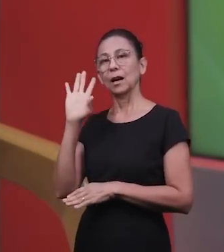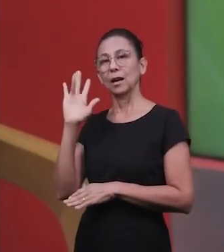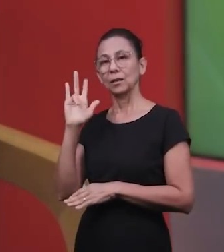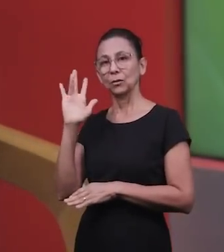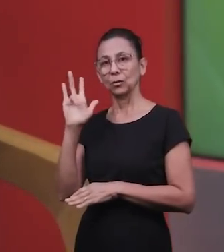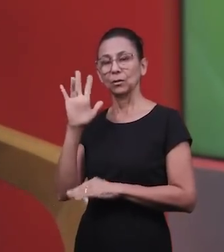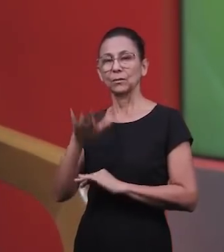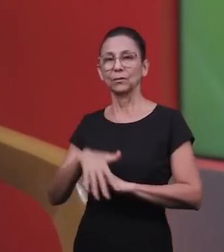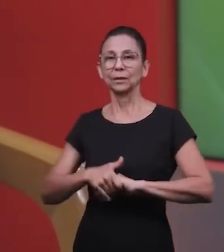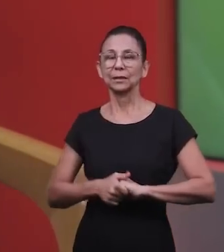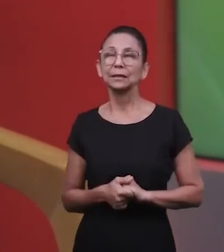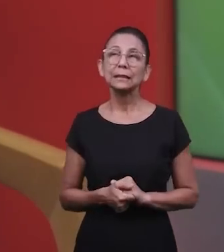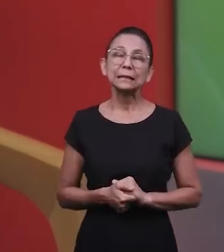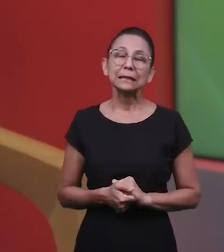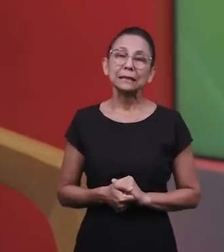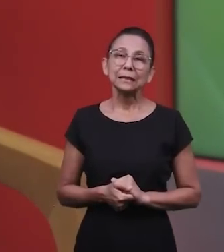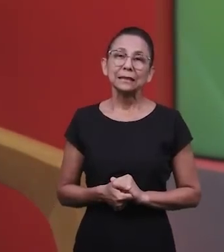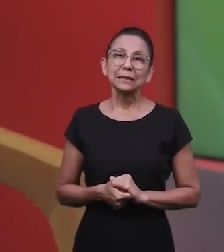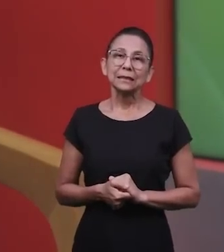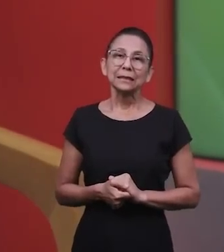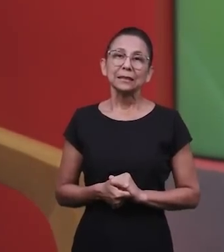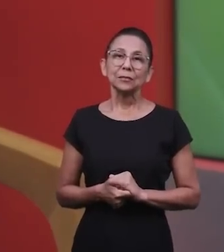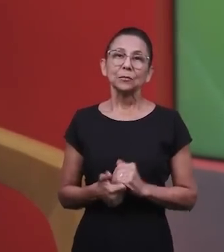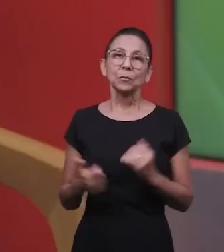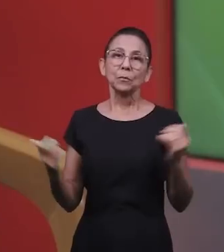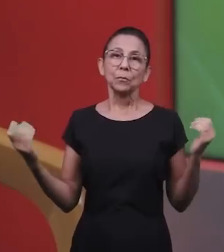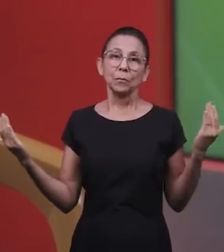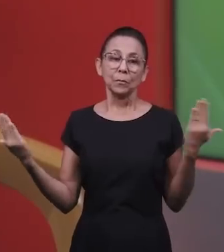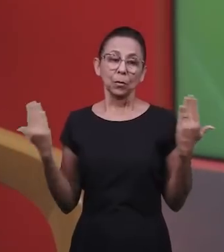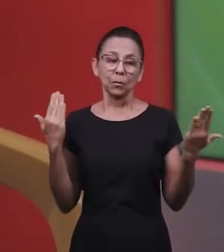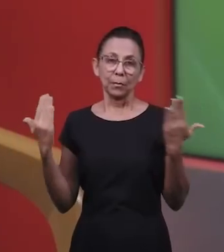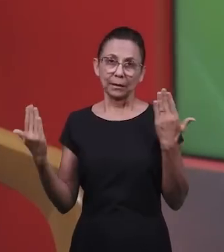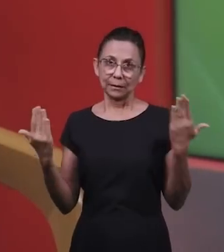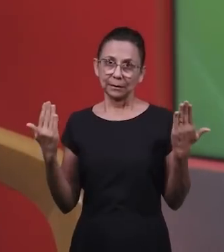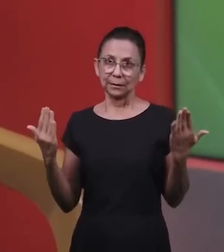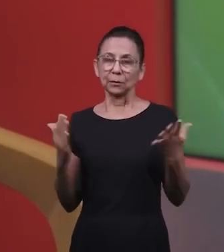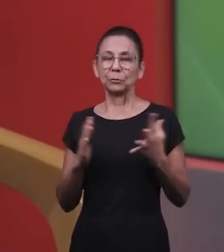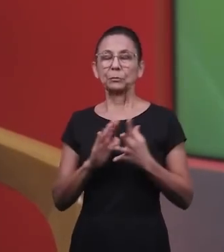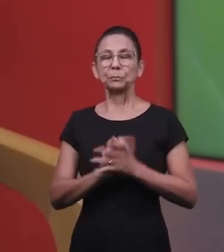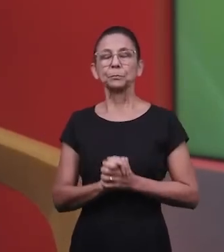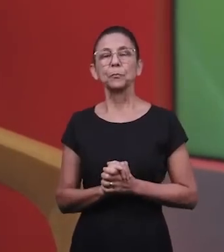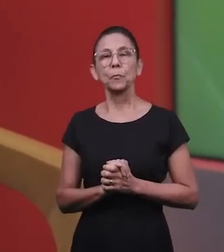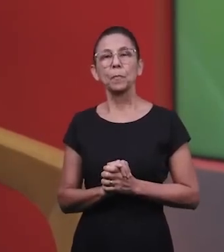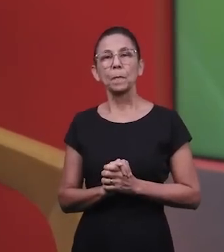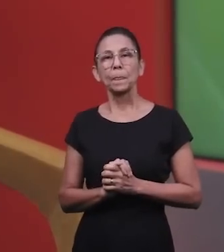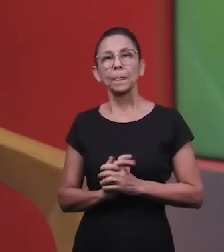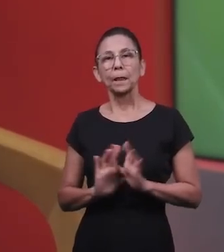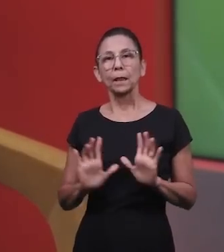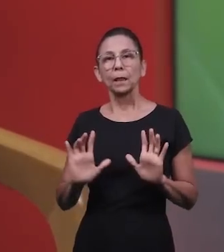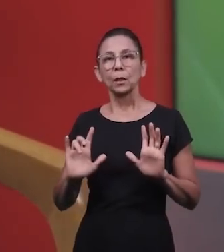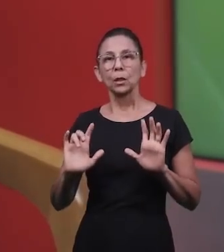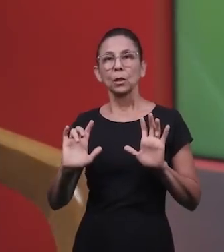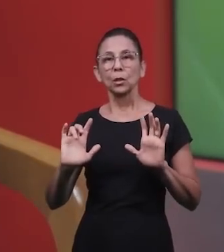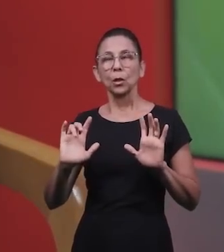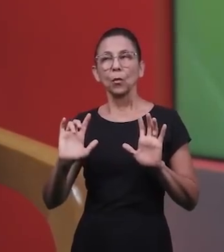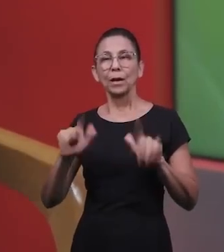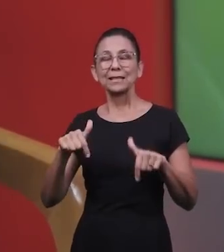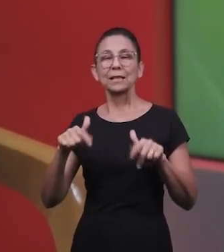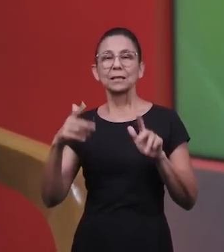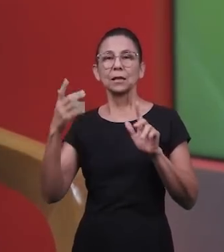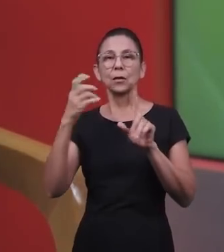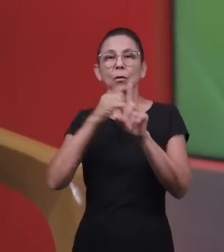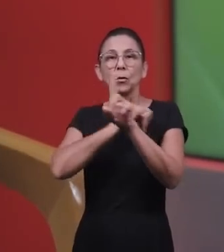amor, agora trazendo para o aspecto profético, se dá a partir do sacrifício